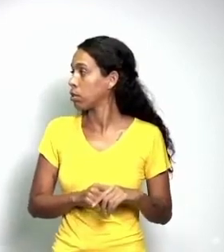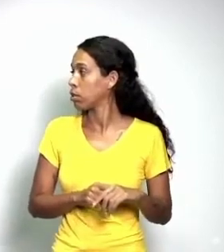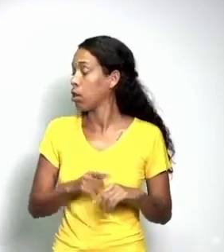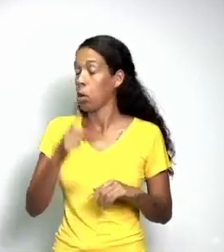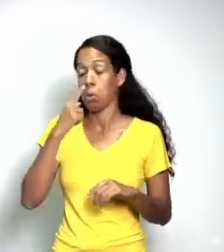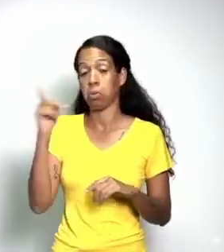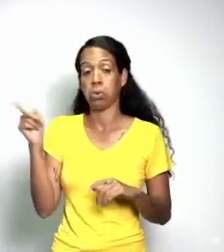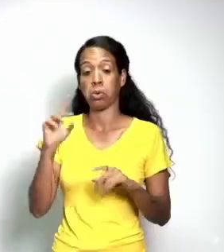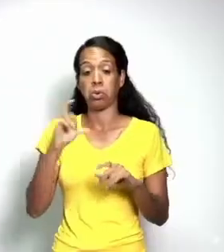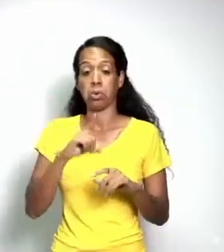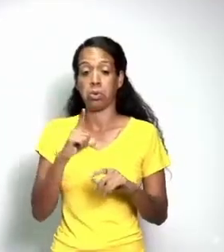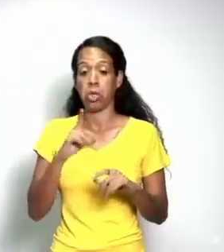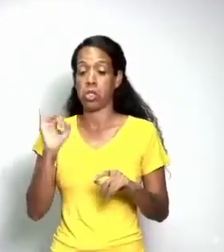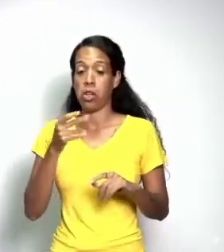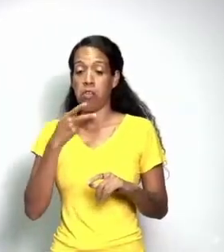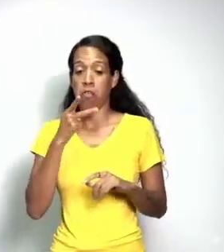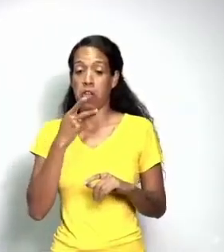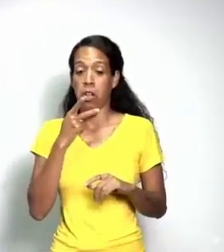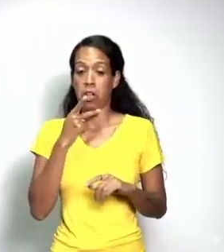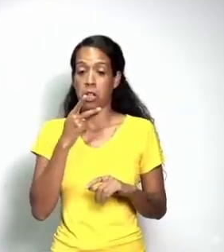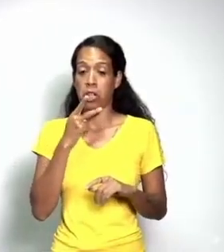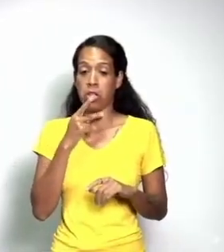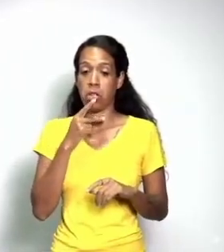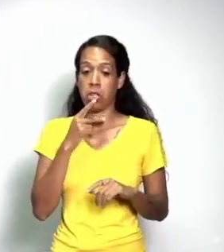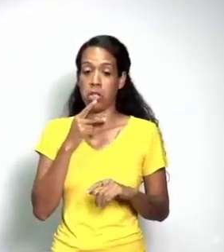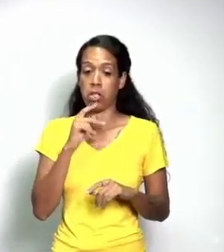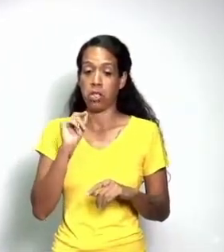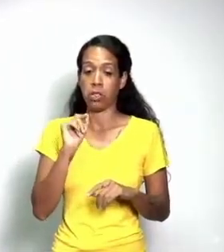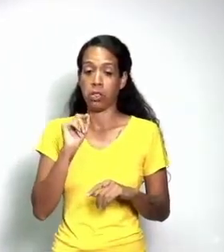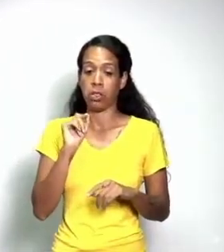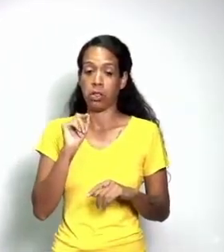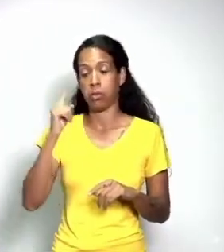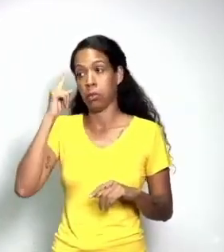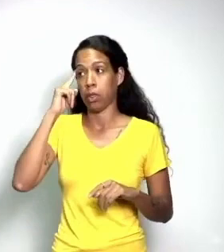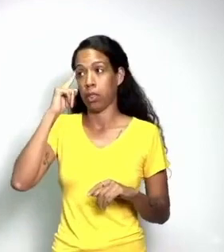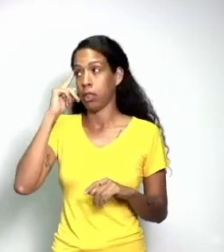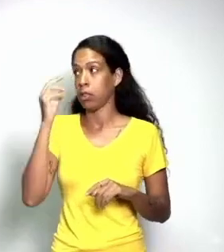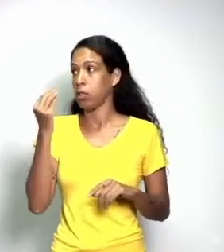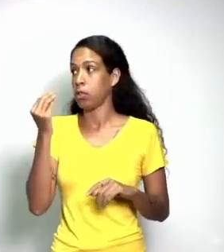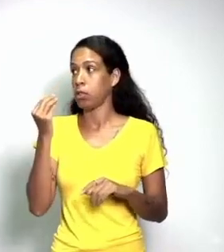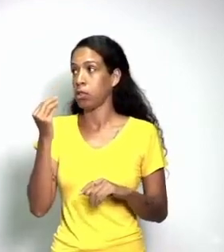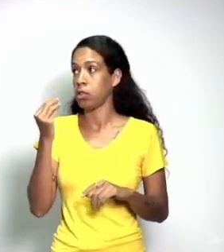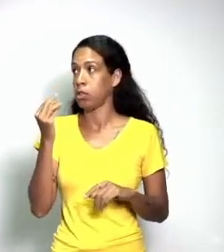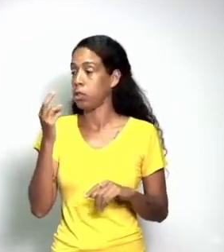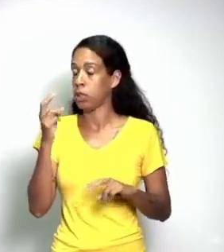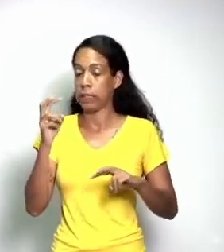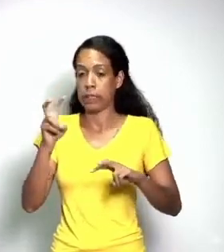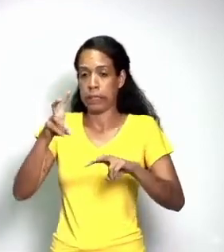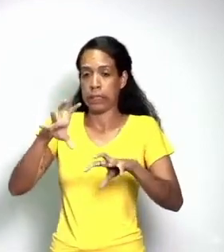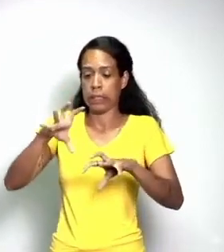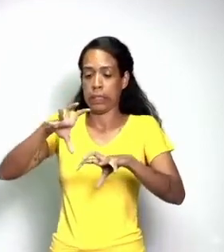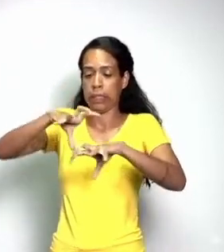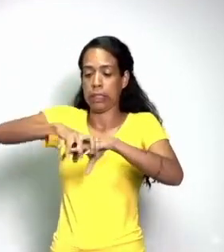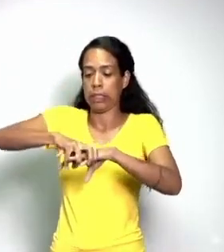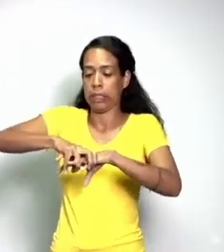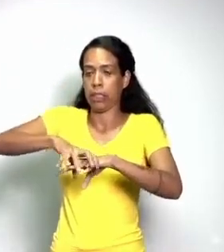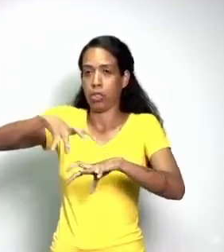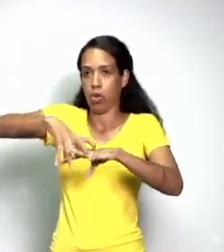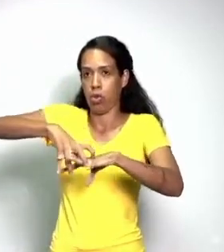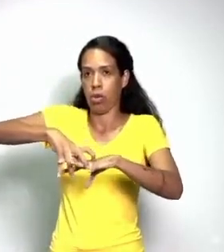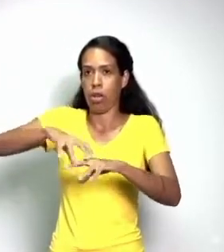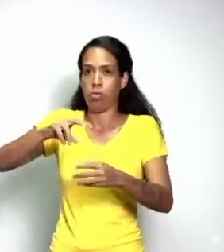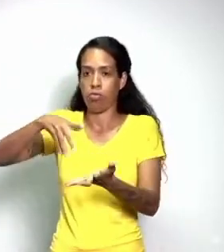Esse acessório é o que eu comentei, que é um acessório pensado também numa garra para ser colocado no tripé,